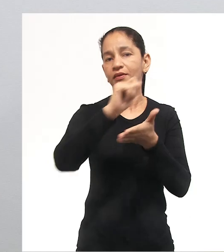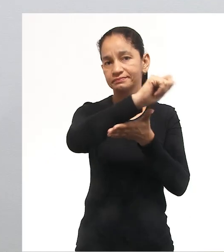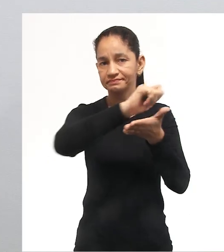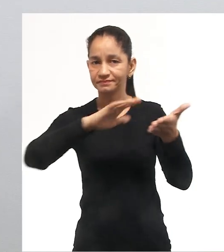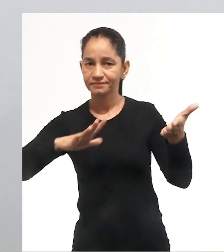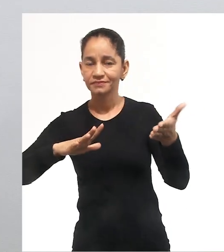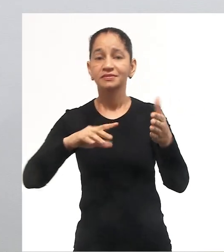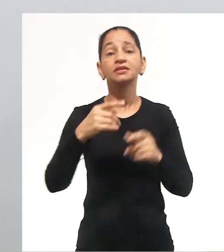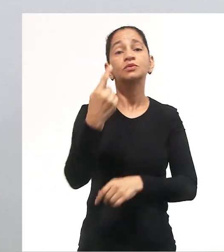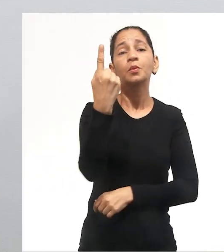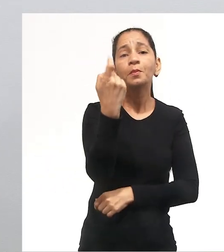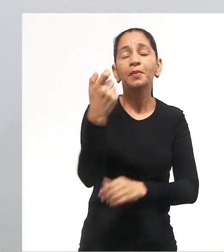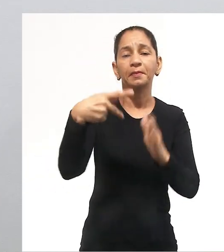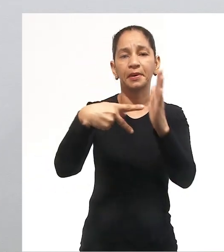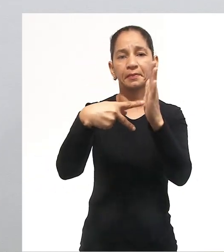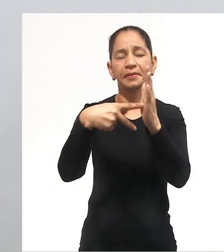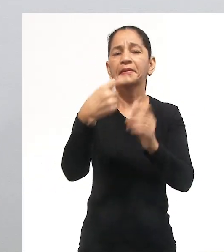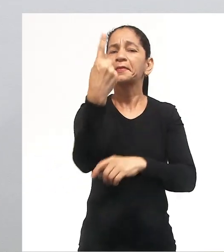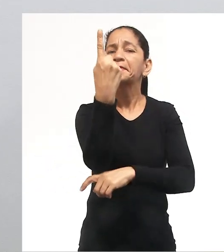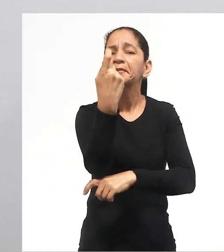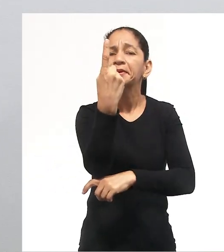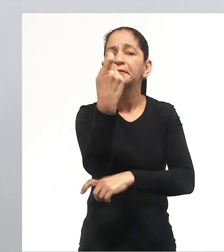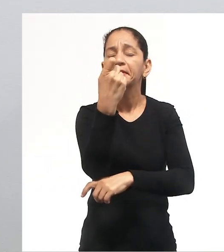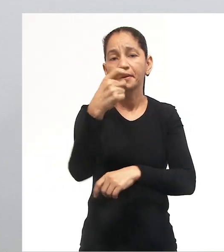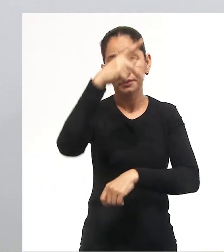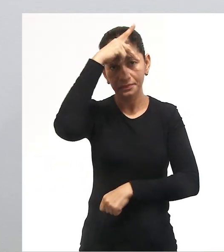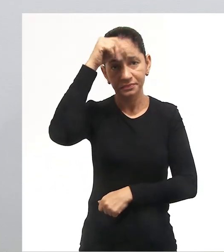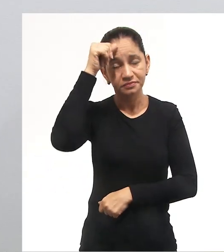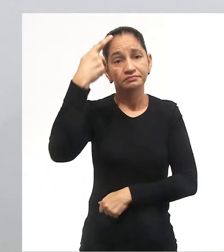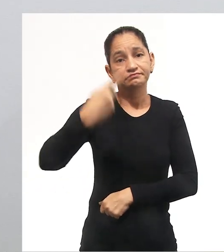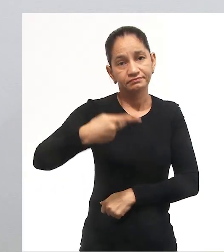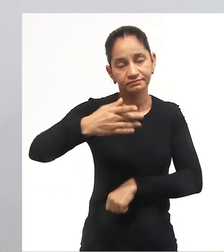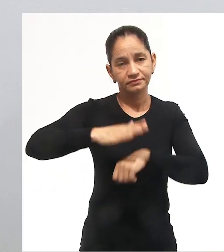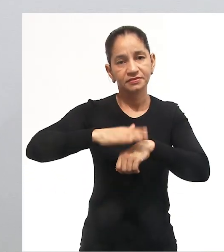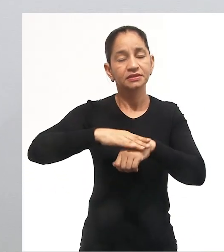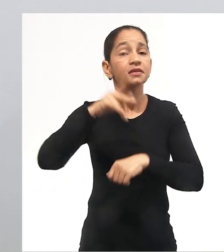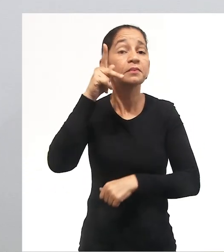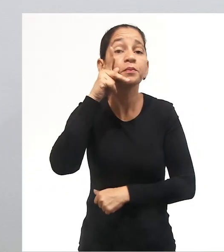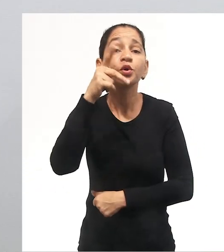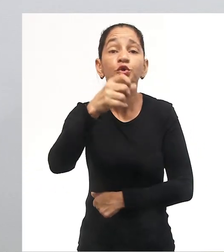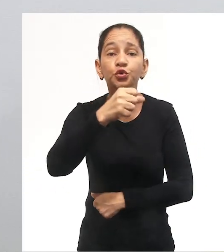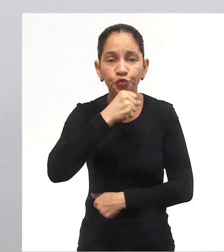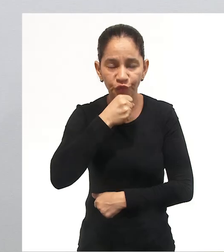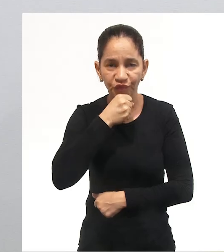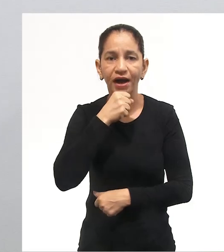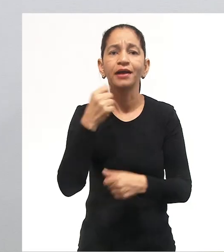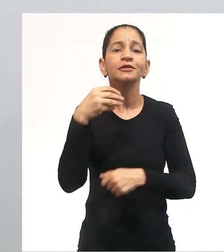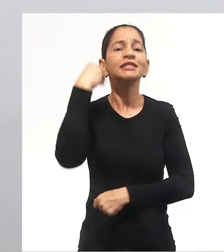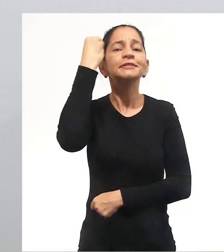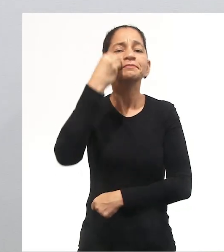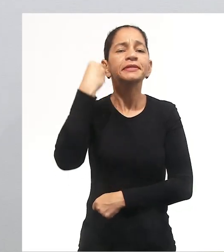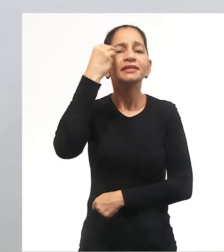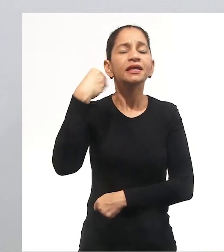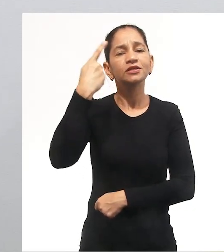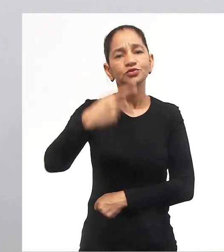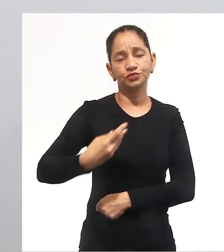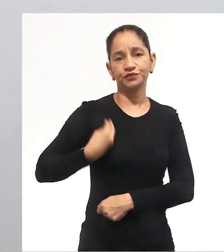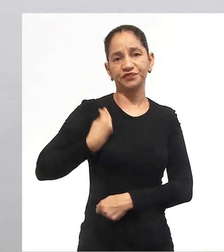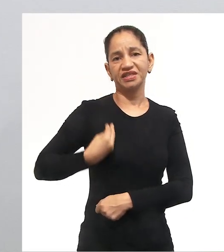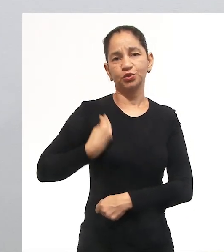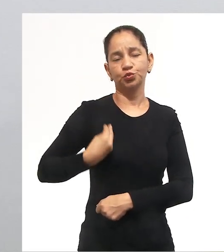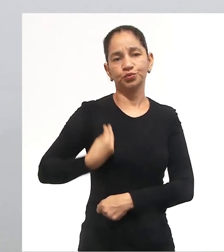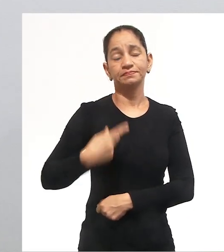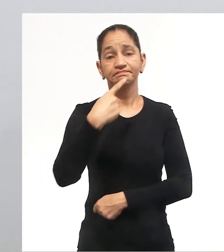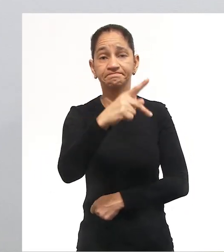uma atividade que a gente desenvolveu no primeiro período, numa escola municipal daqui de Porto Velho, né? É acerca da experiência de vida